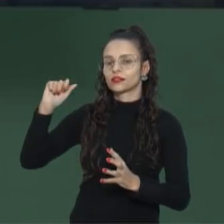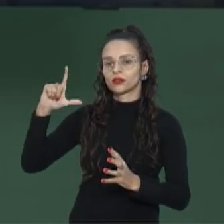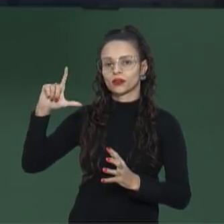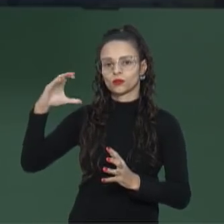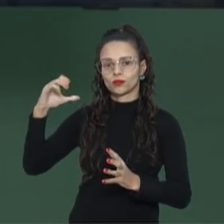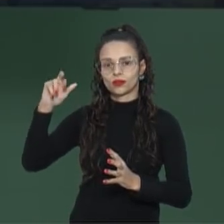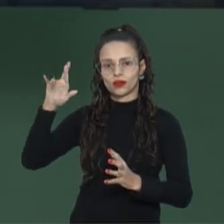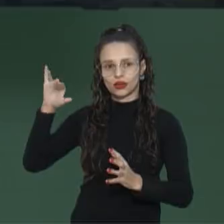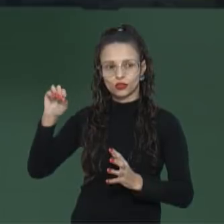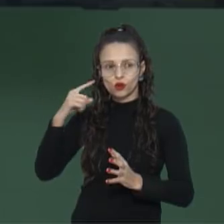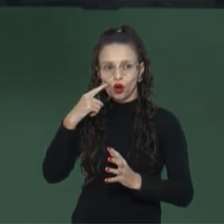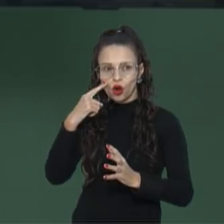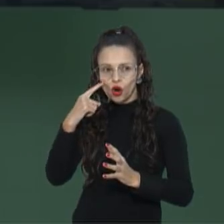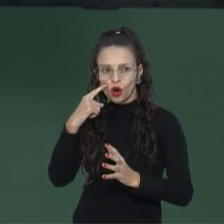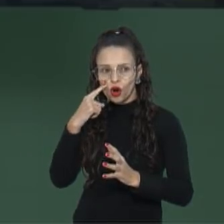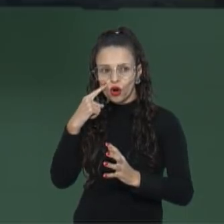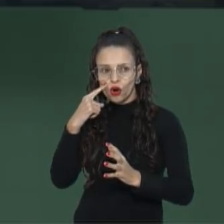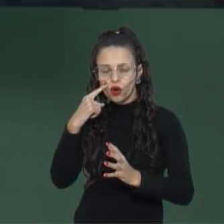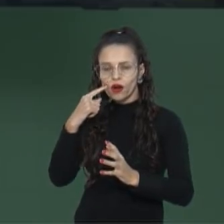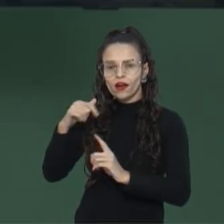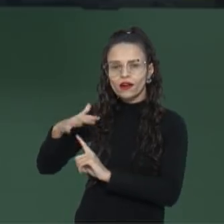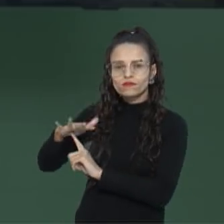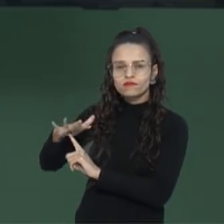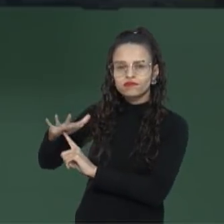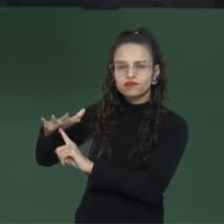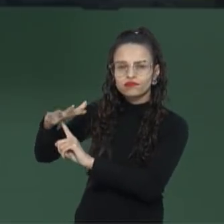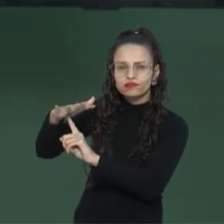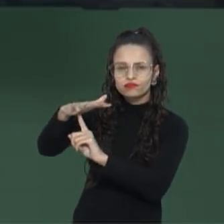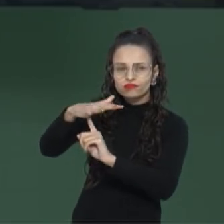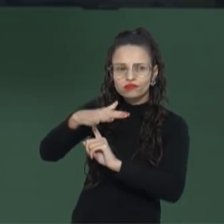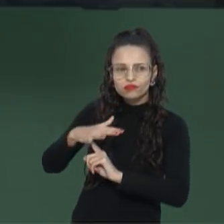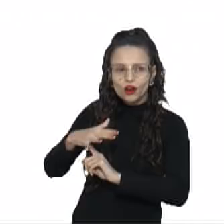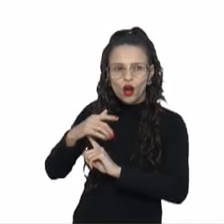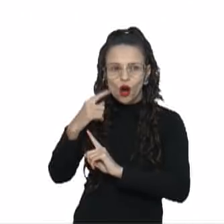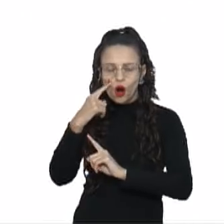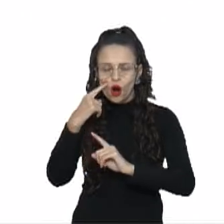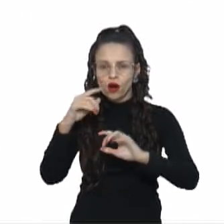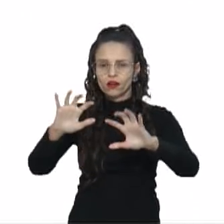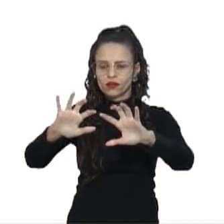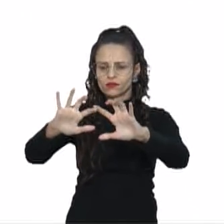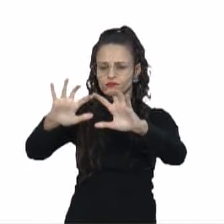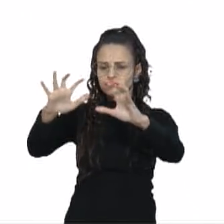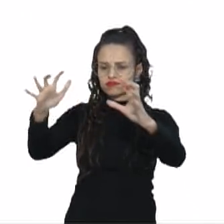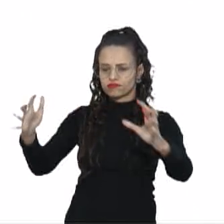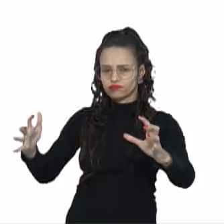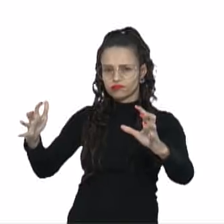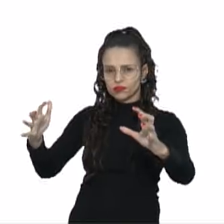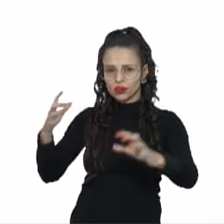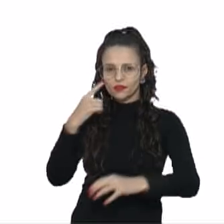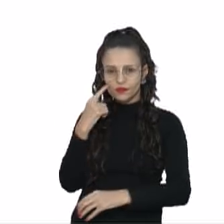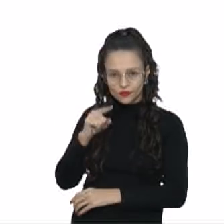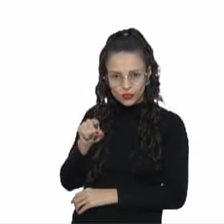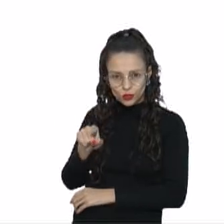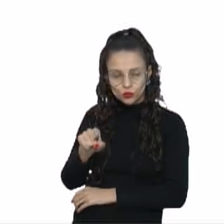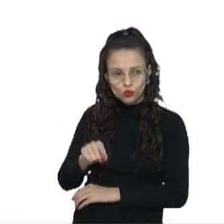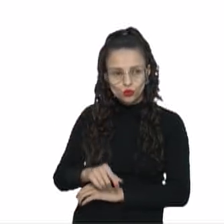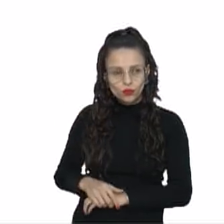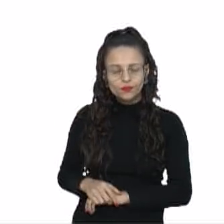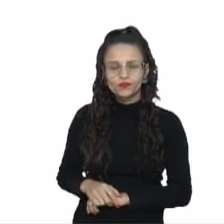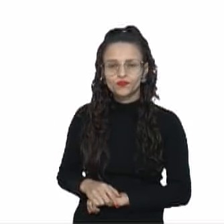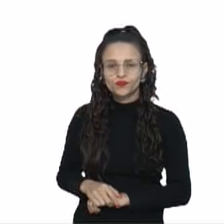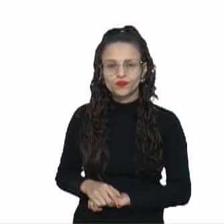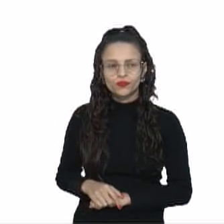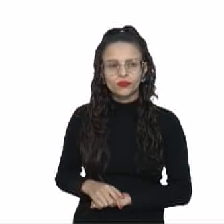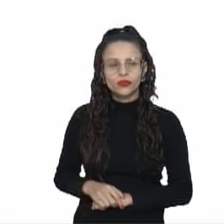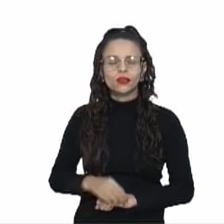gruta do mundo. Veja só o tamanho do helicóptero perto da entrada da caverna. E essa caverna foi cavada pelo Rio Iporanga. Ou seja,